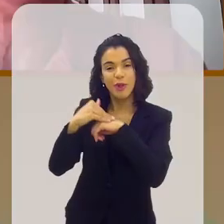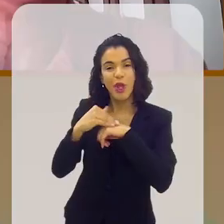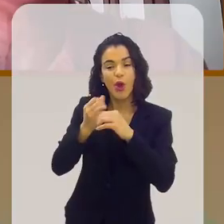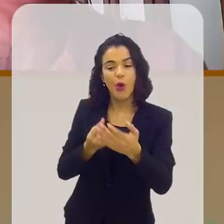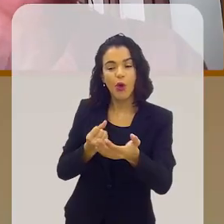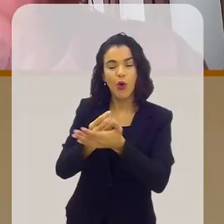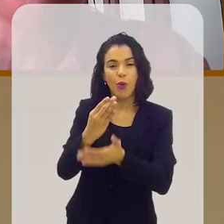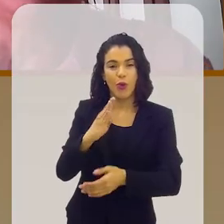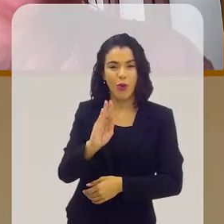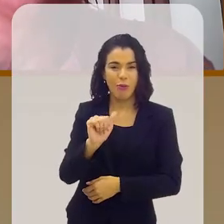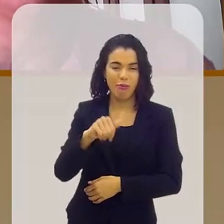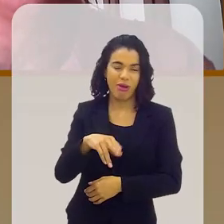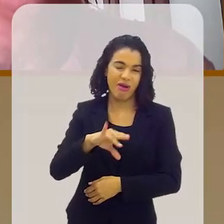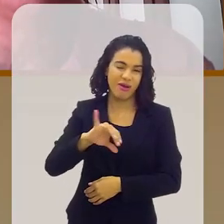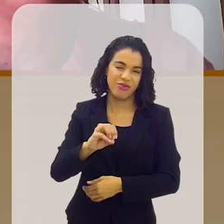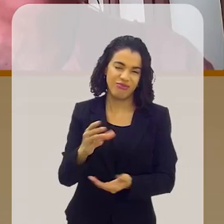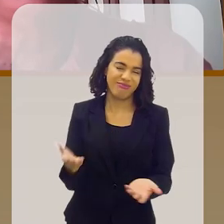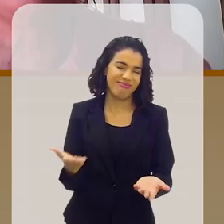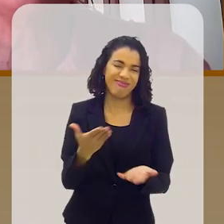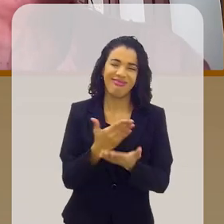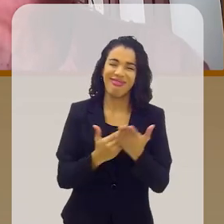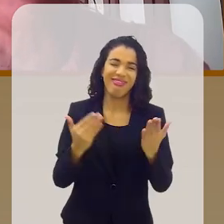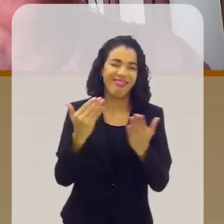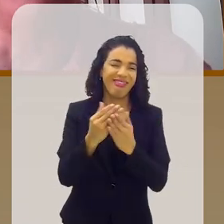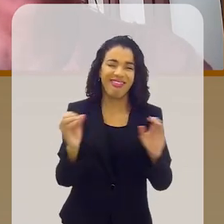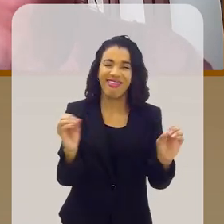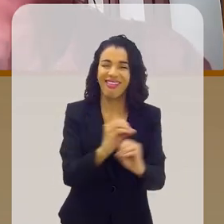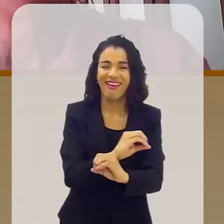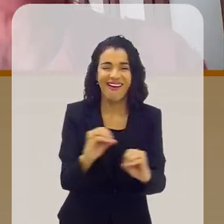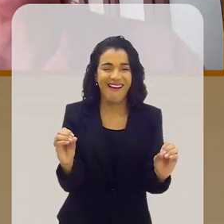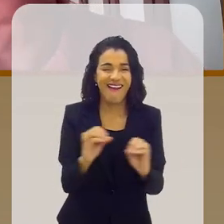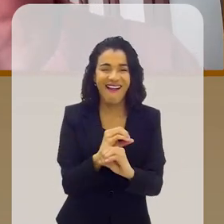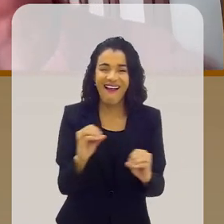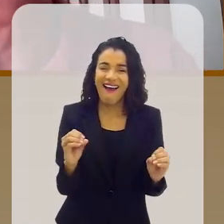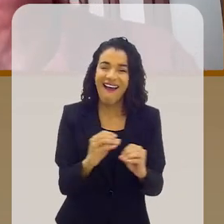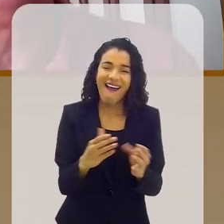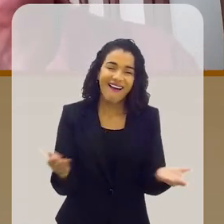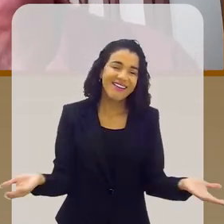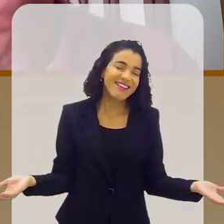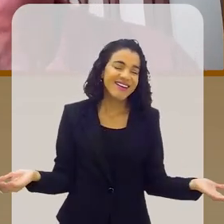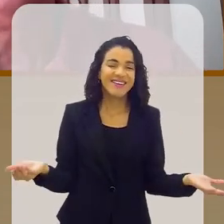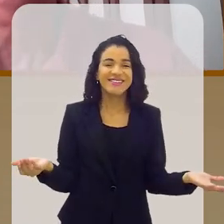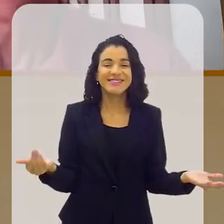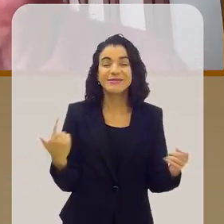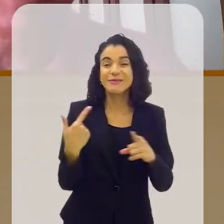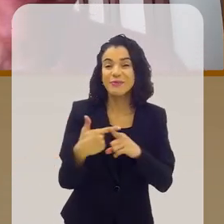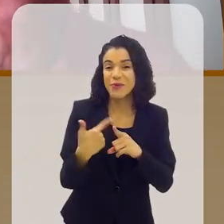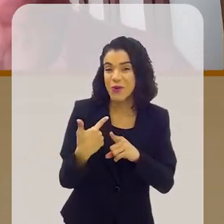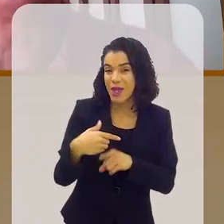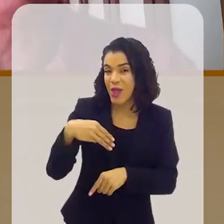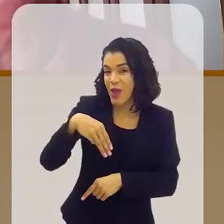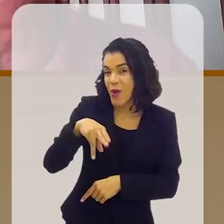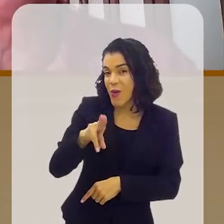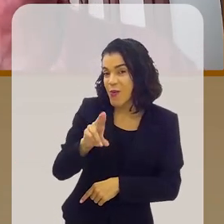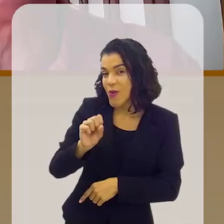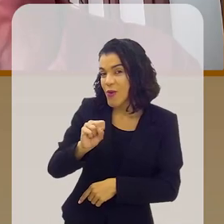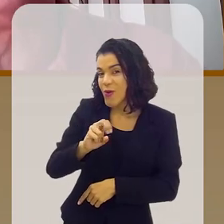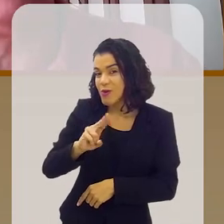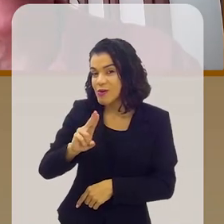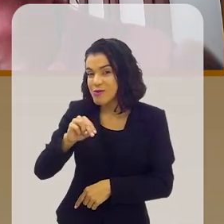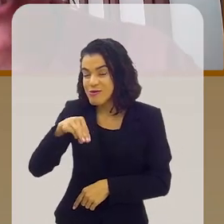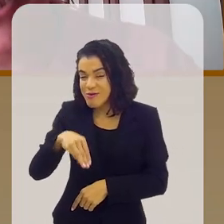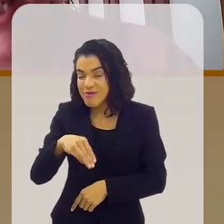diz que ele comprou o banjo. Não teve nada de anormal. O Porque o banjo com Mussum. braço curto. Sim, porque o